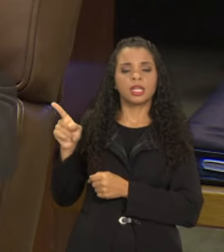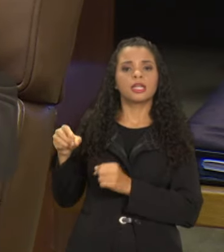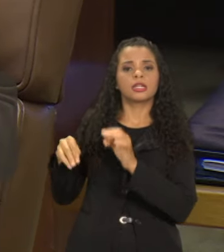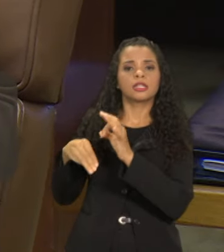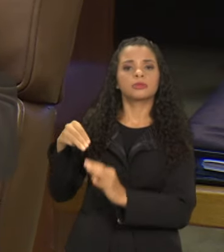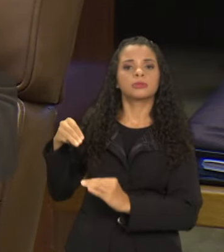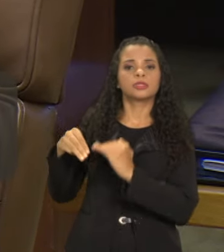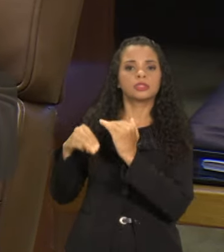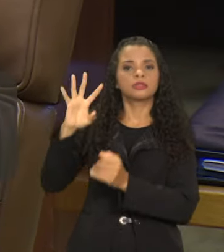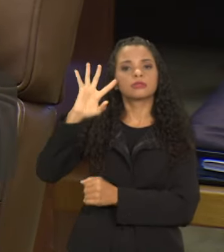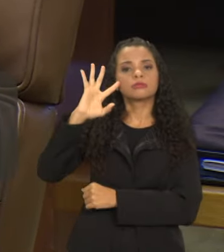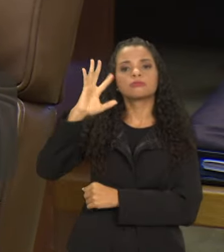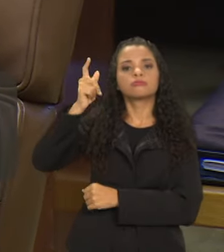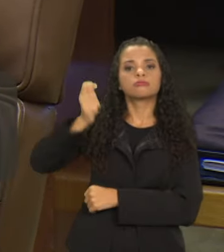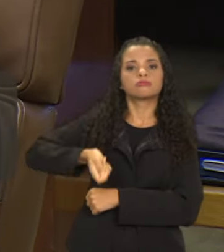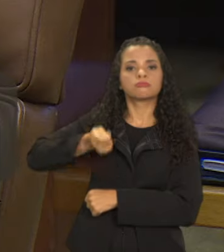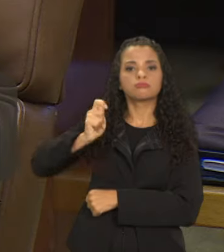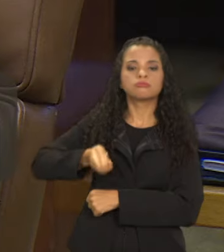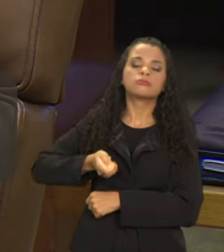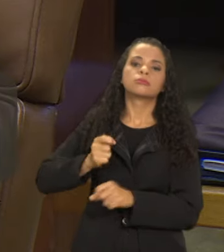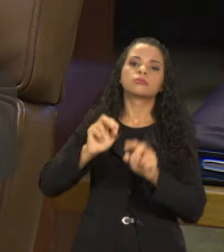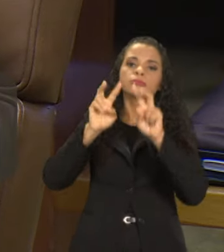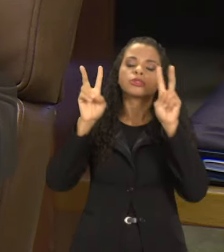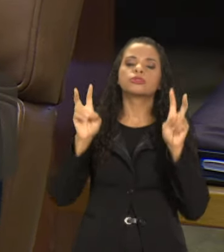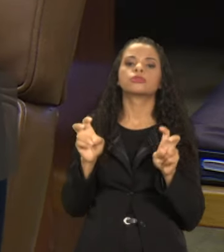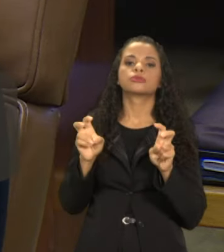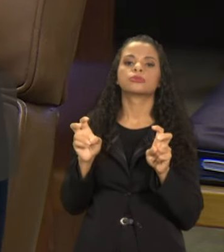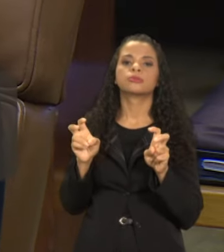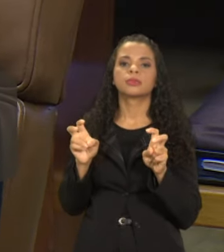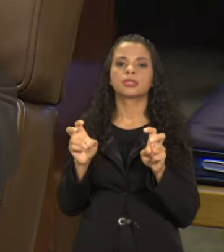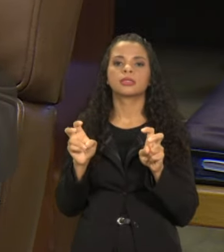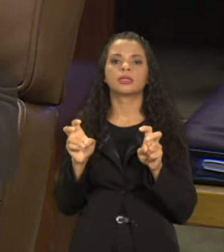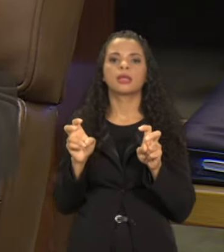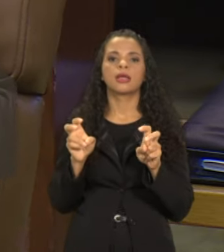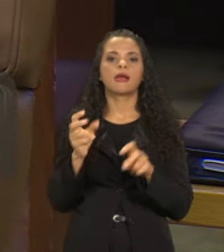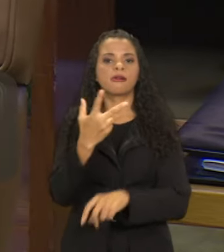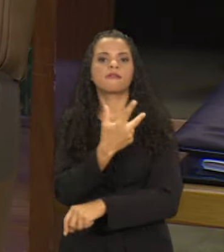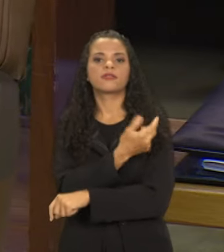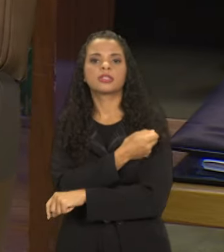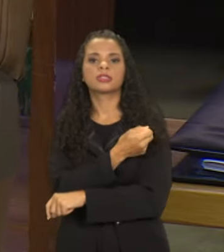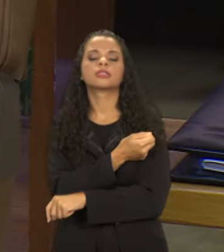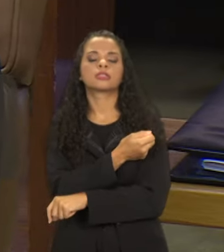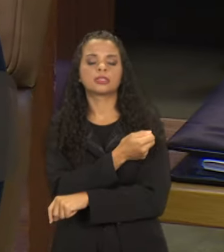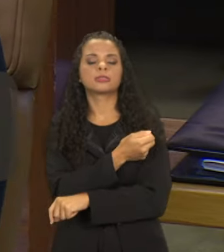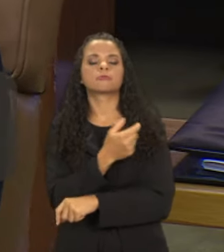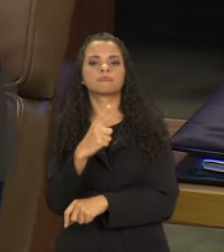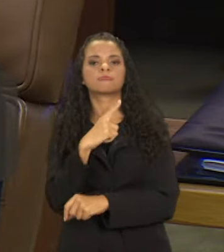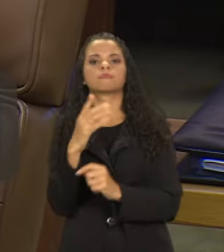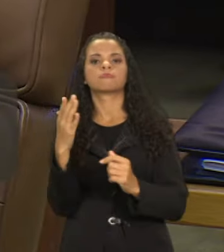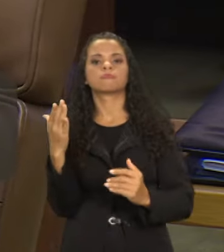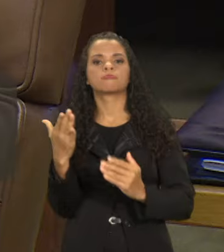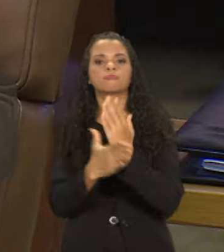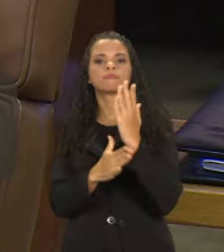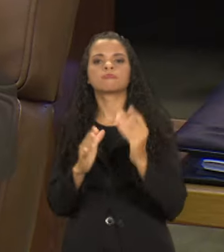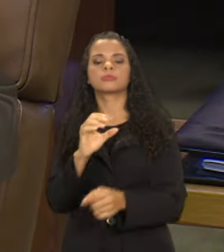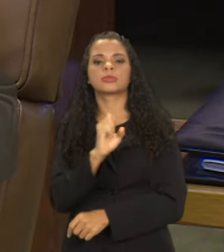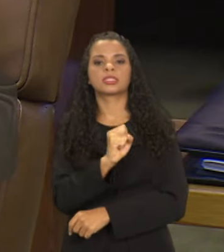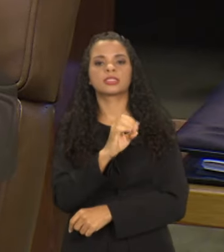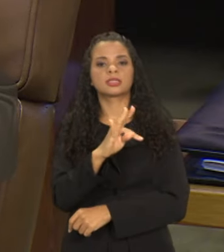decisão sobre a vacina, que é homologada pelo Supremo Tribunal Federal, com base em dados da